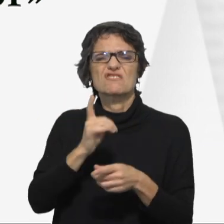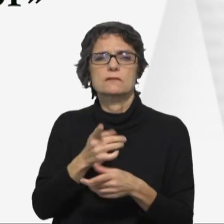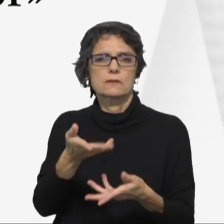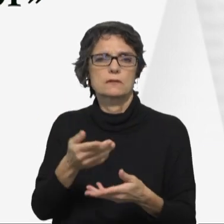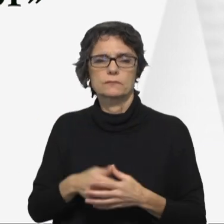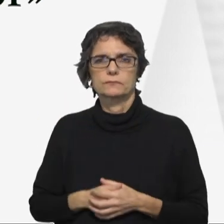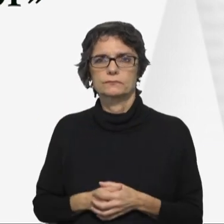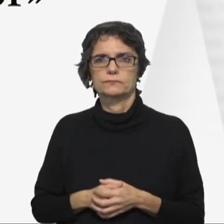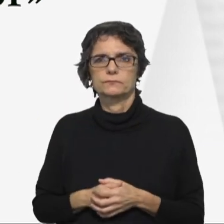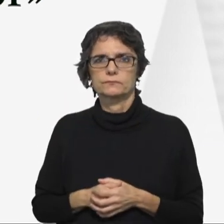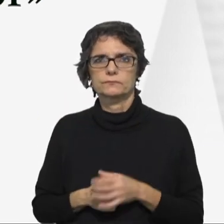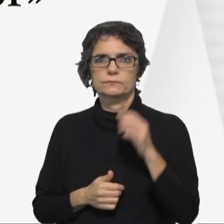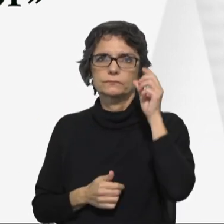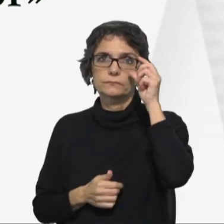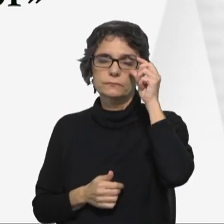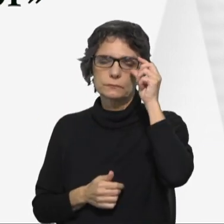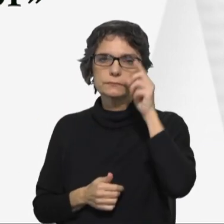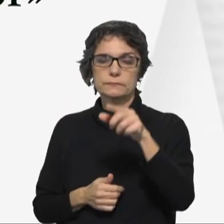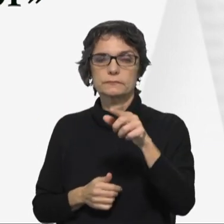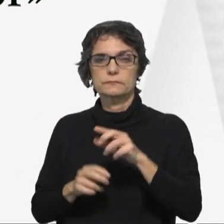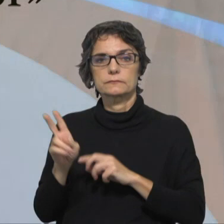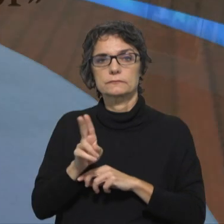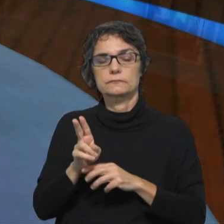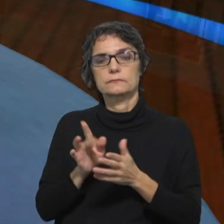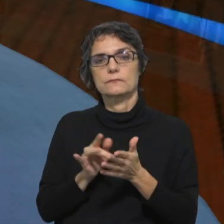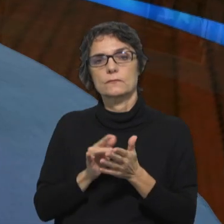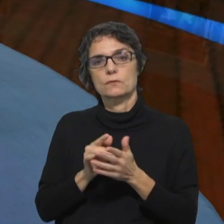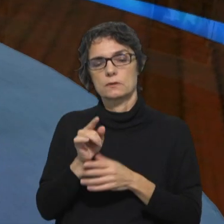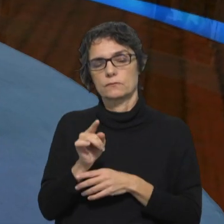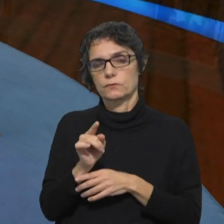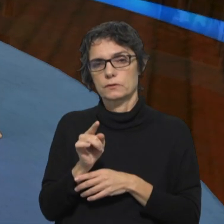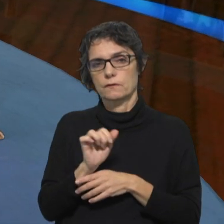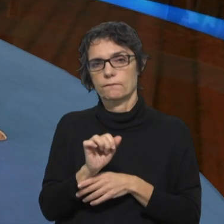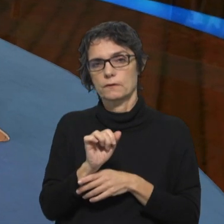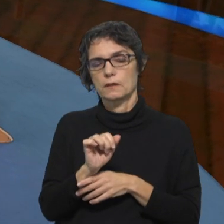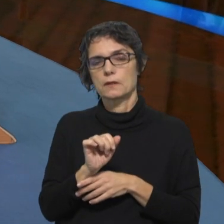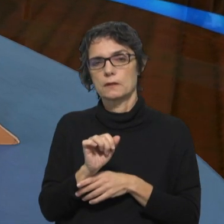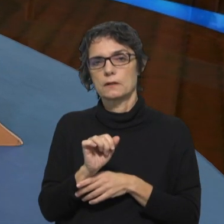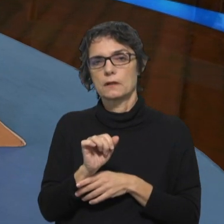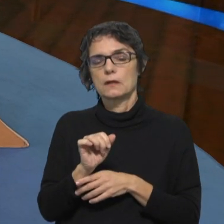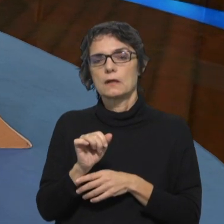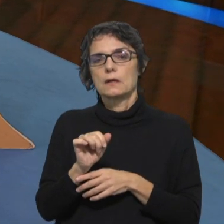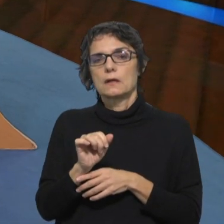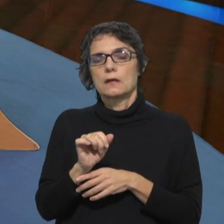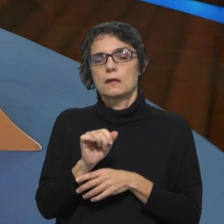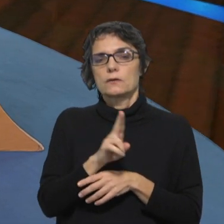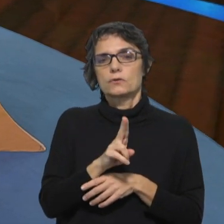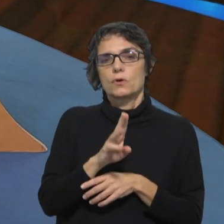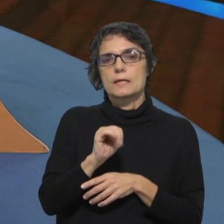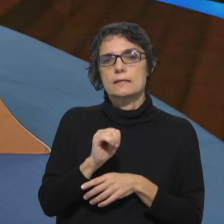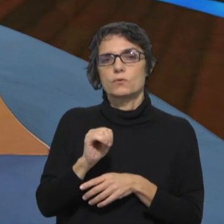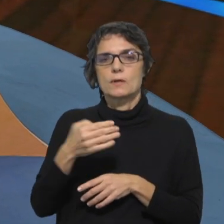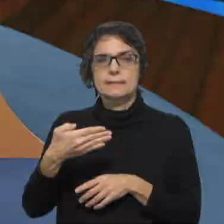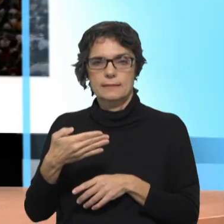Samuel? Este segundo livro de Samuel, nomeadamente 2 Samuel 7, cujo